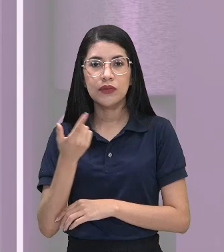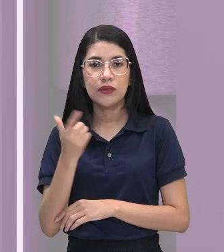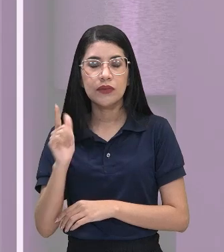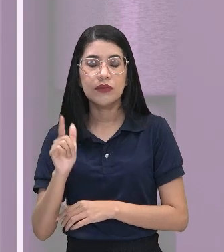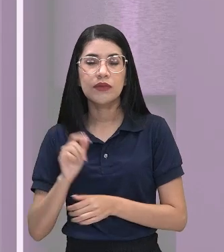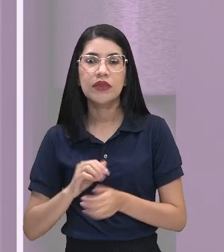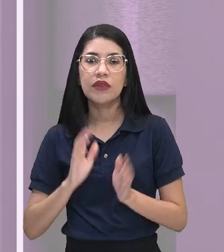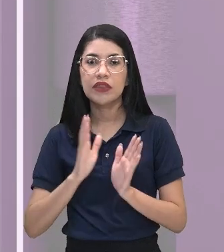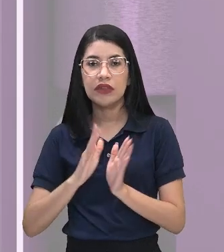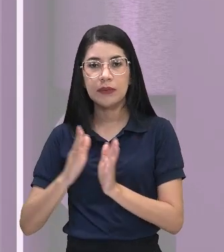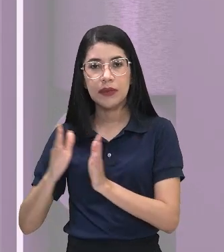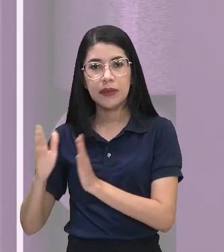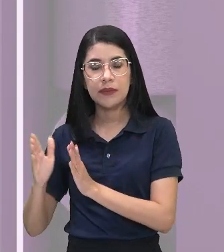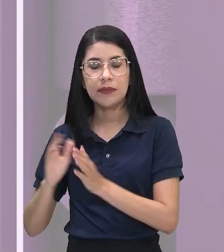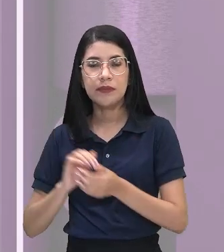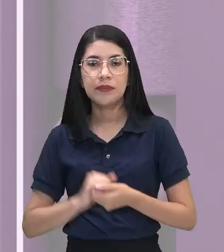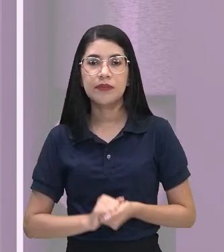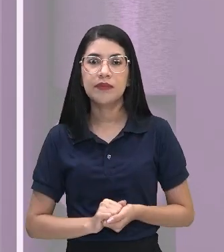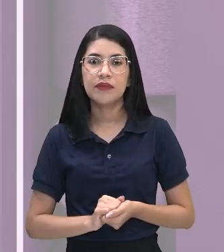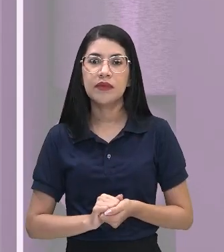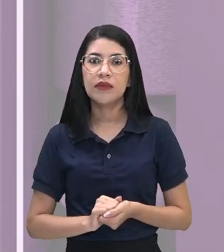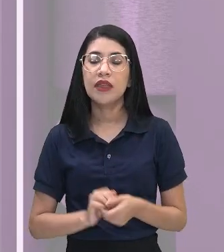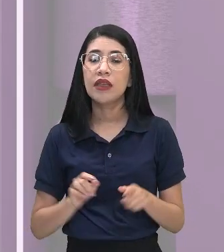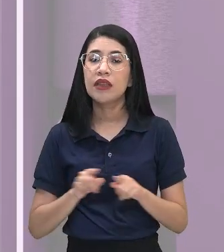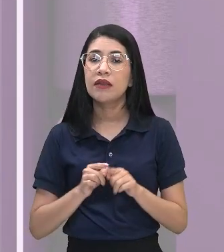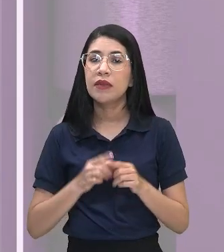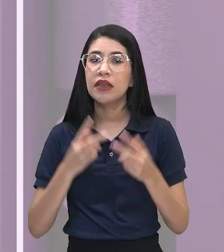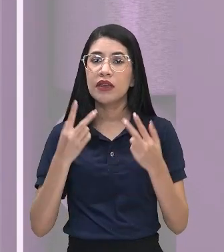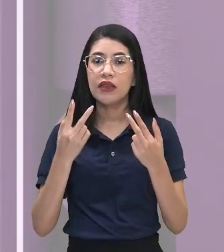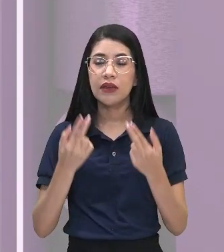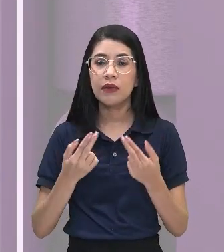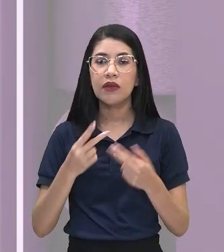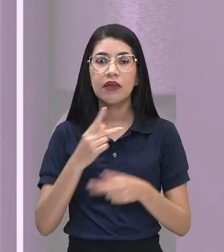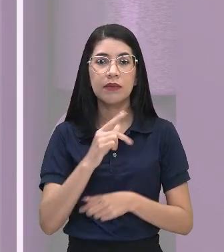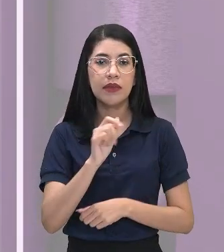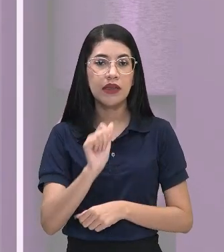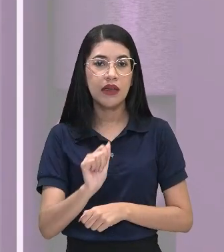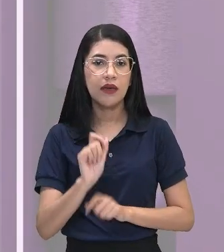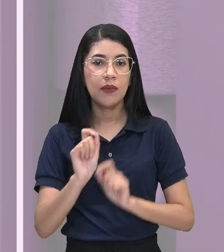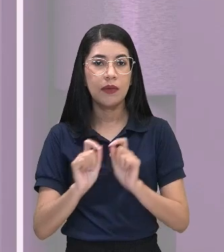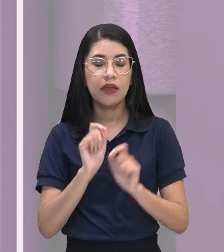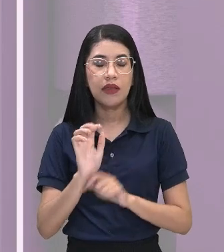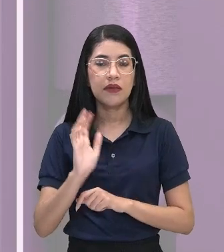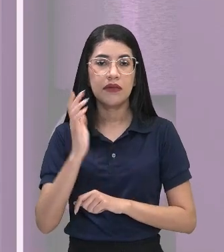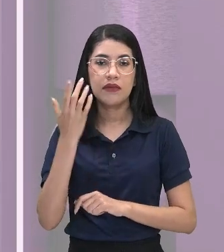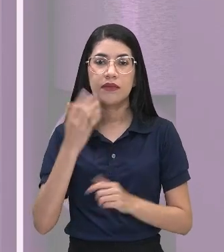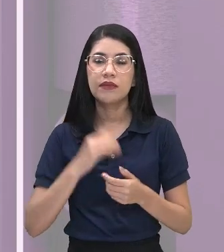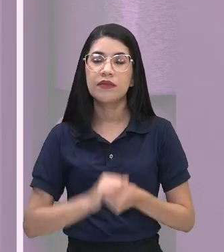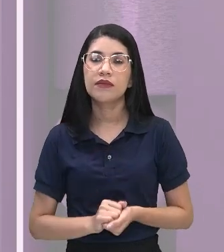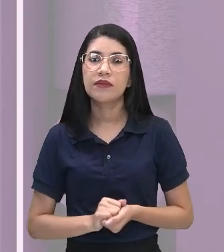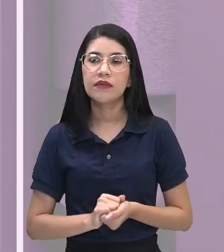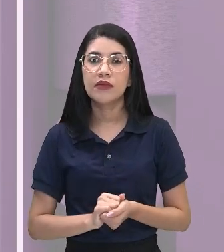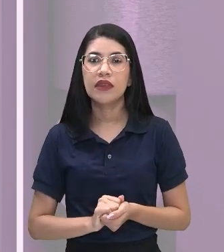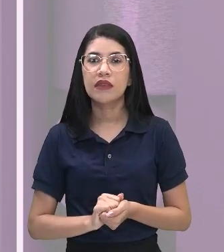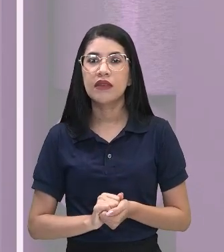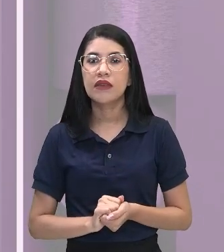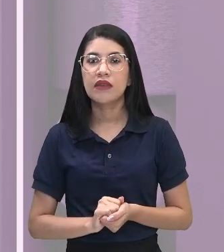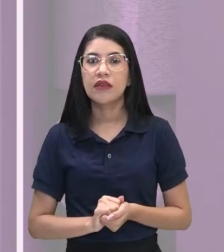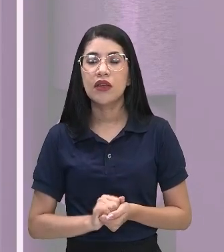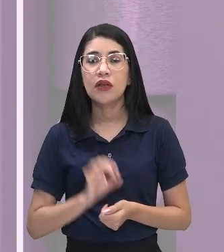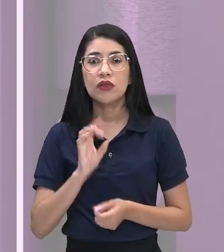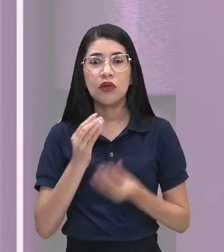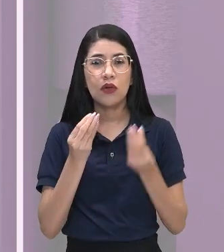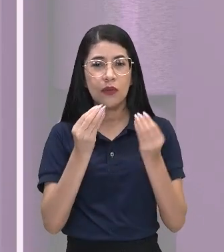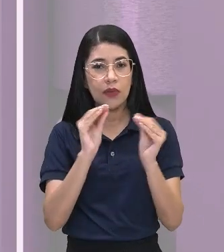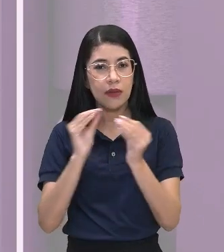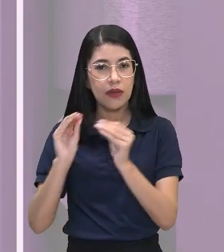tá? Aí nós vamos cair no mesmo problema da PA. Ali eu escrevi somente os 5 primeiros